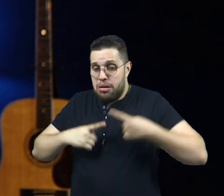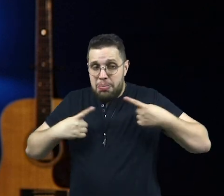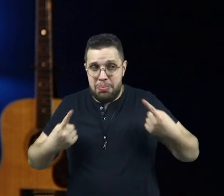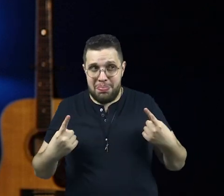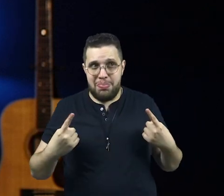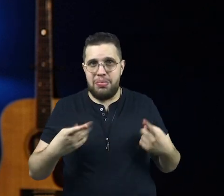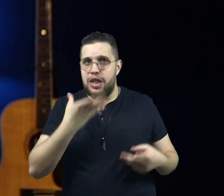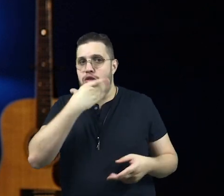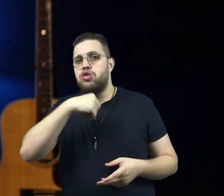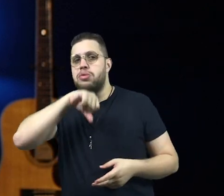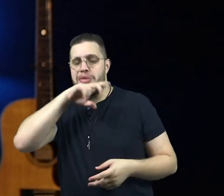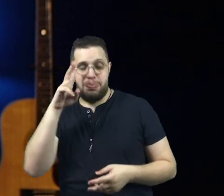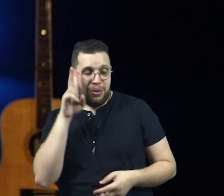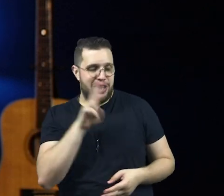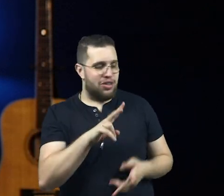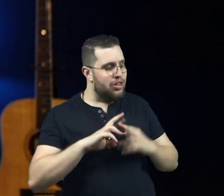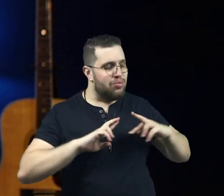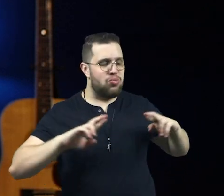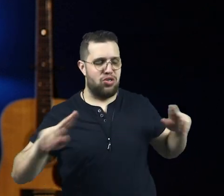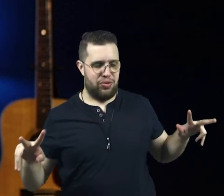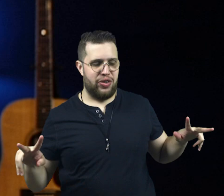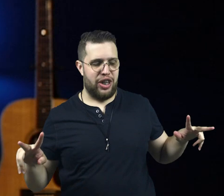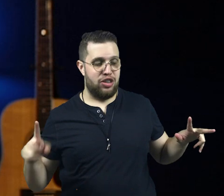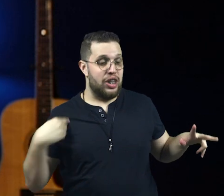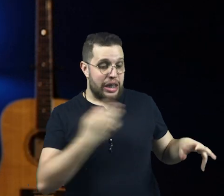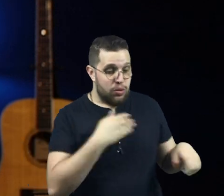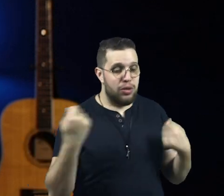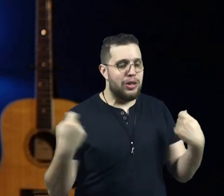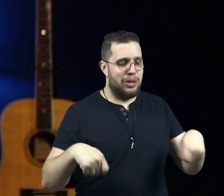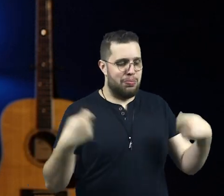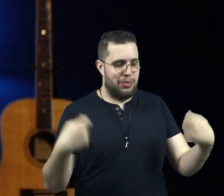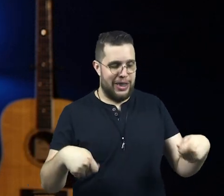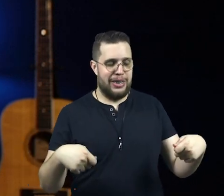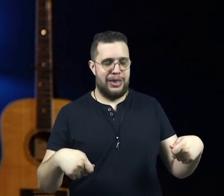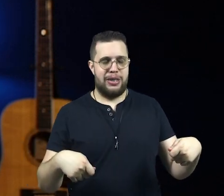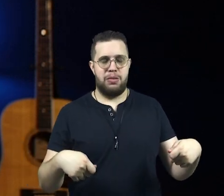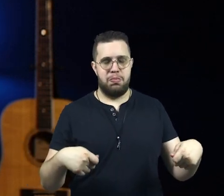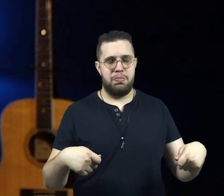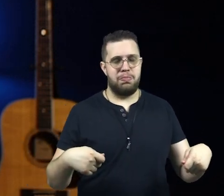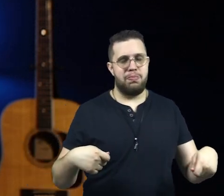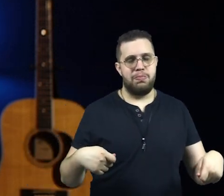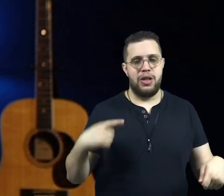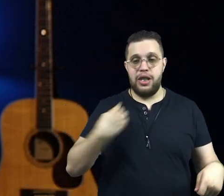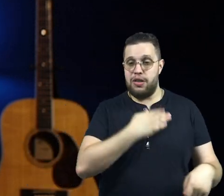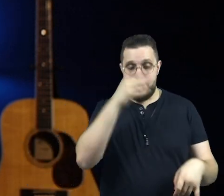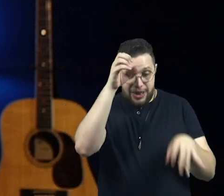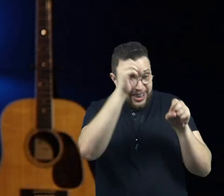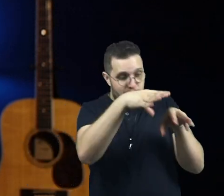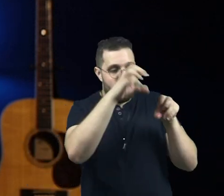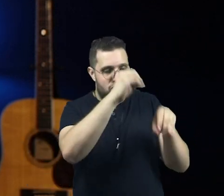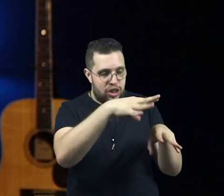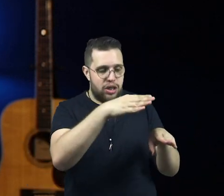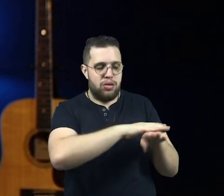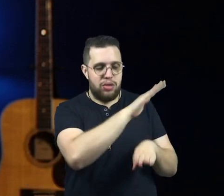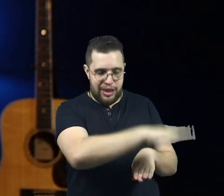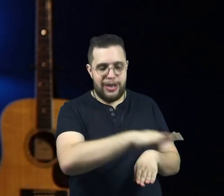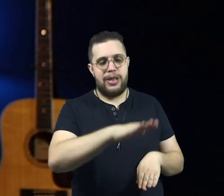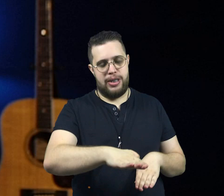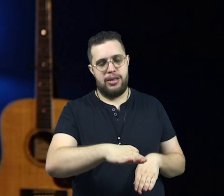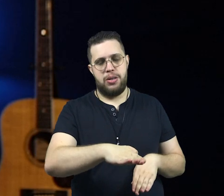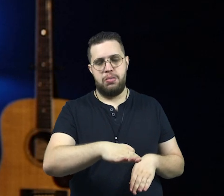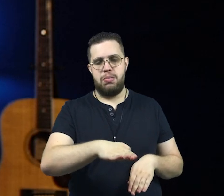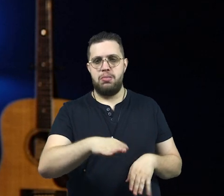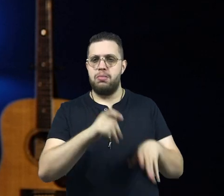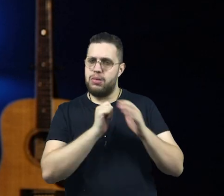no olhar dos pais, é algo essencial e necessário que está sendo aplicado na vida daquela criança.